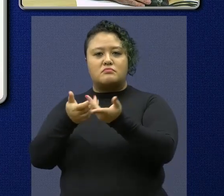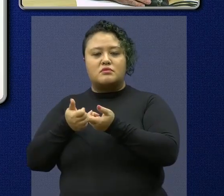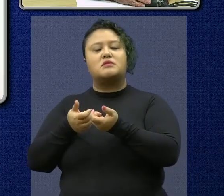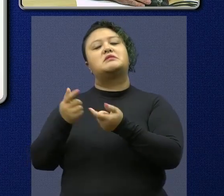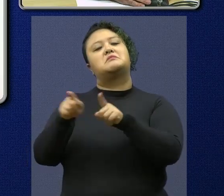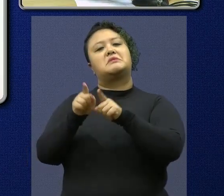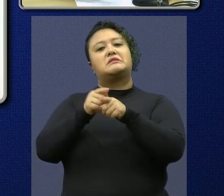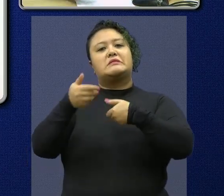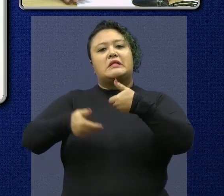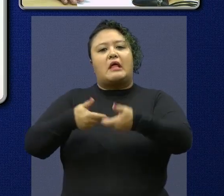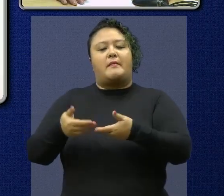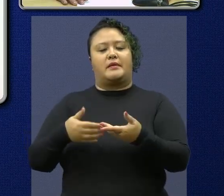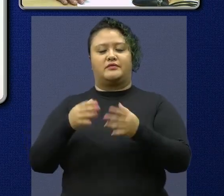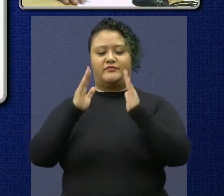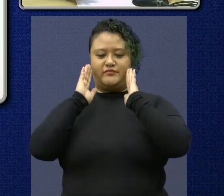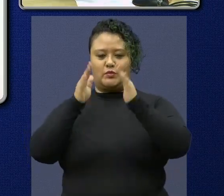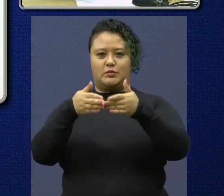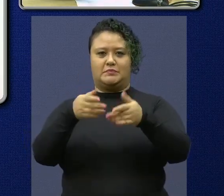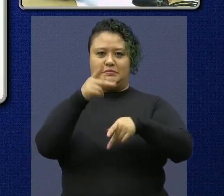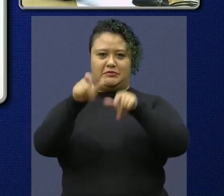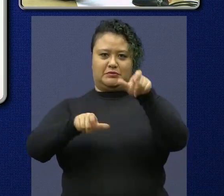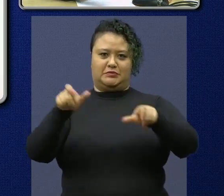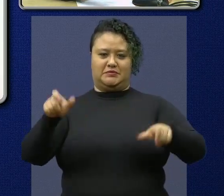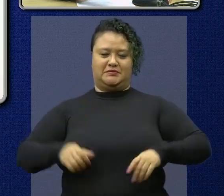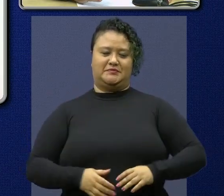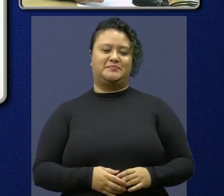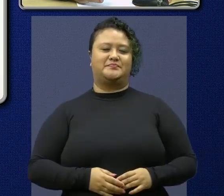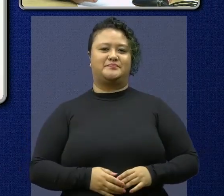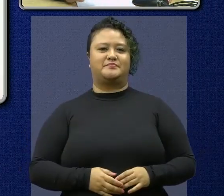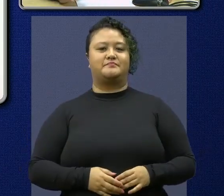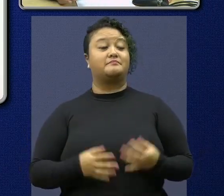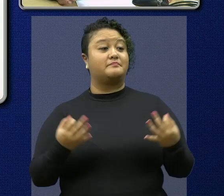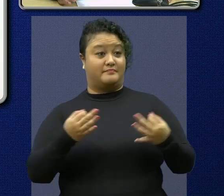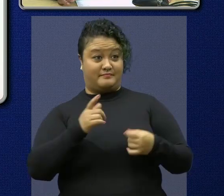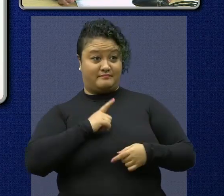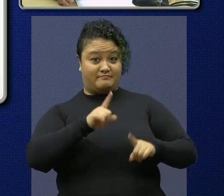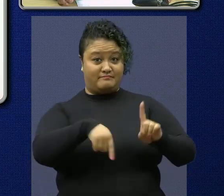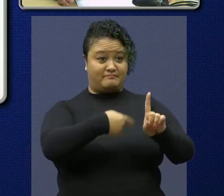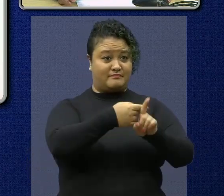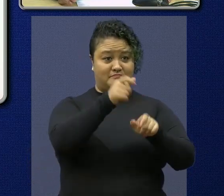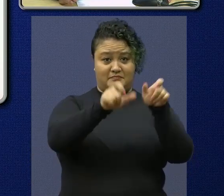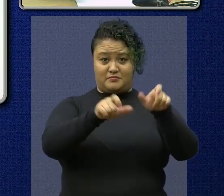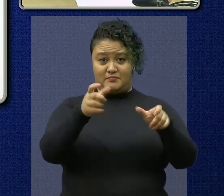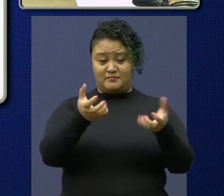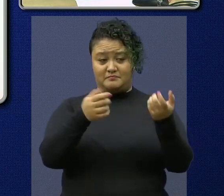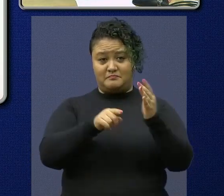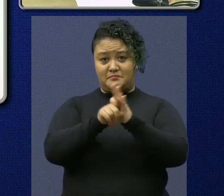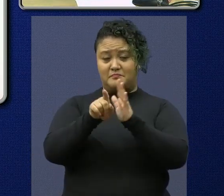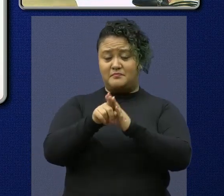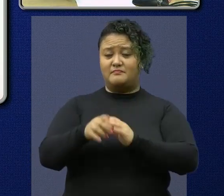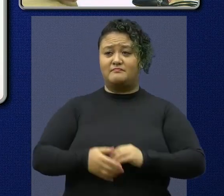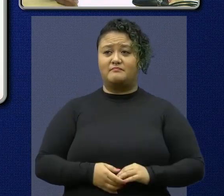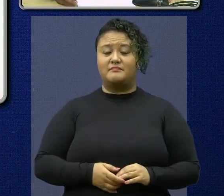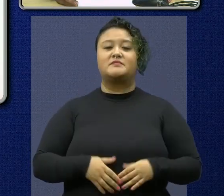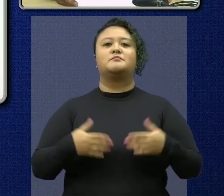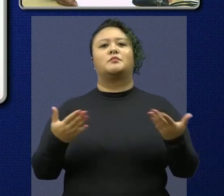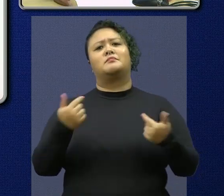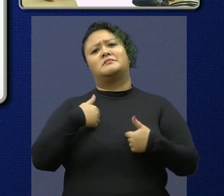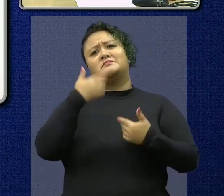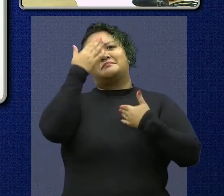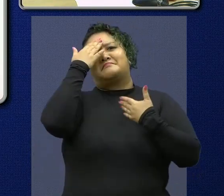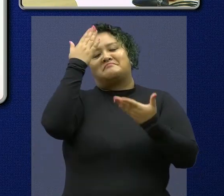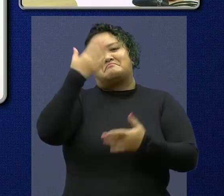pessoas. Perfeito. Tem mais alguém que queira perguntar? Eu vou agradecer a